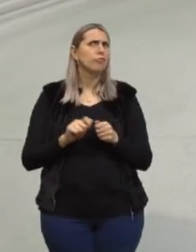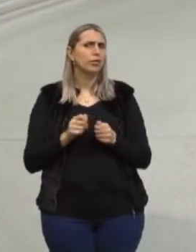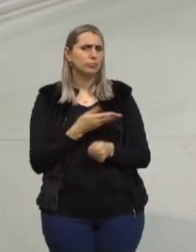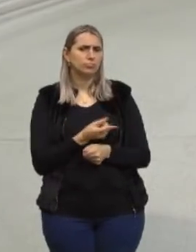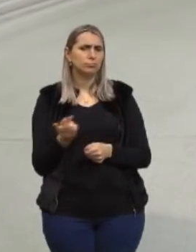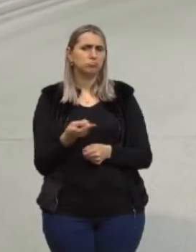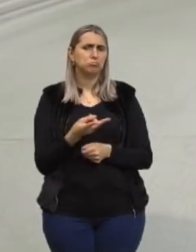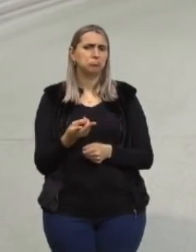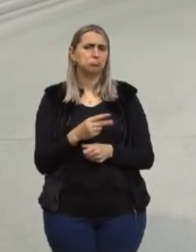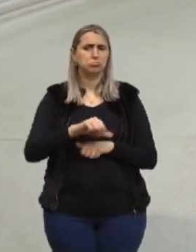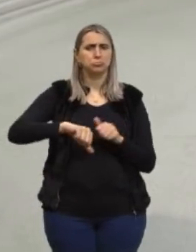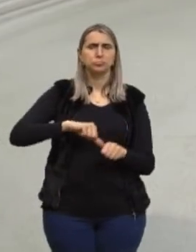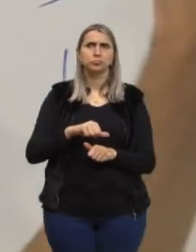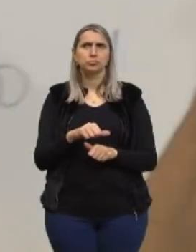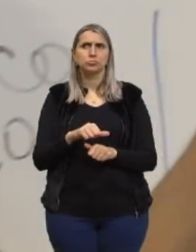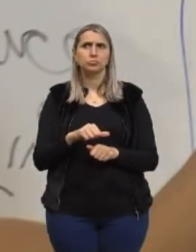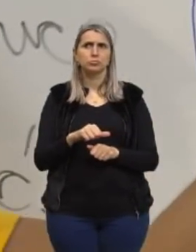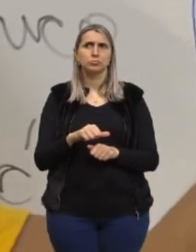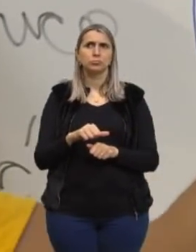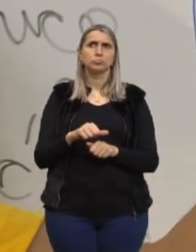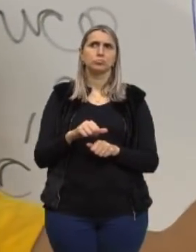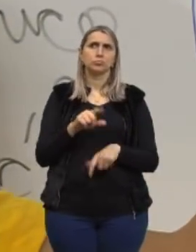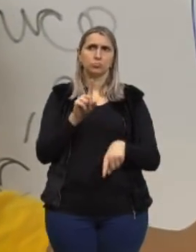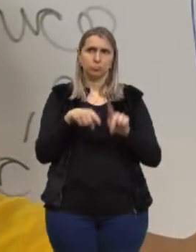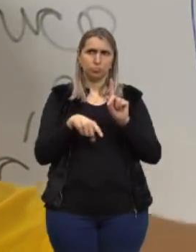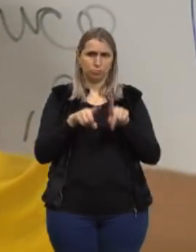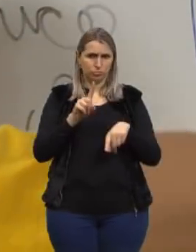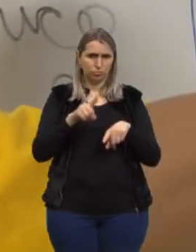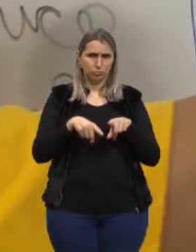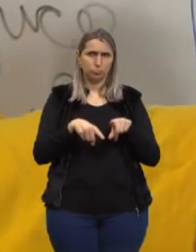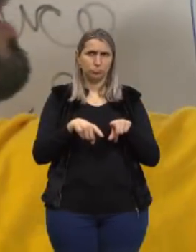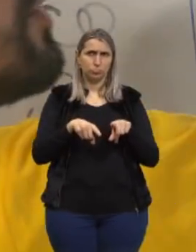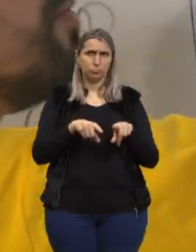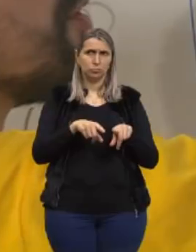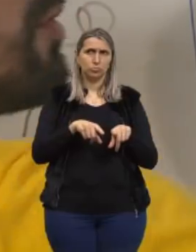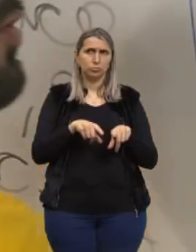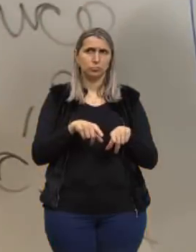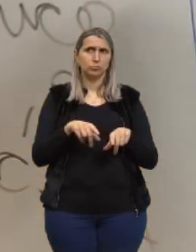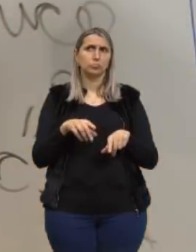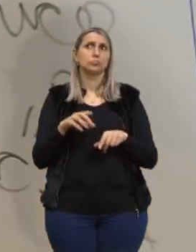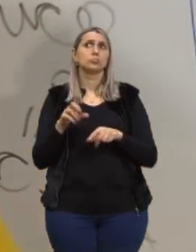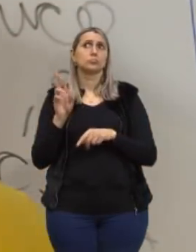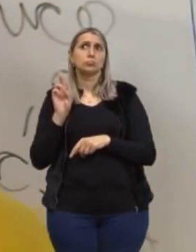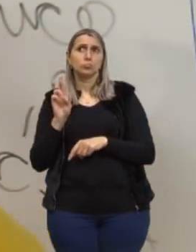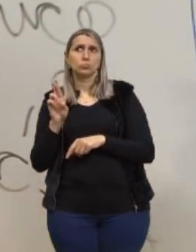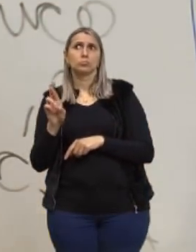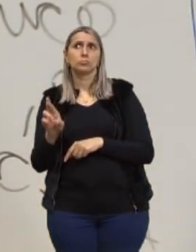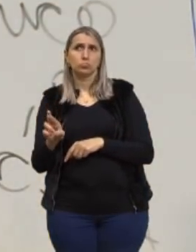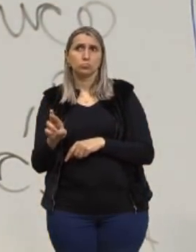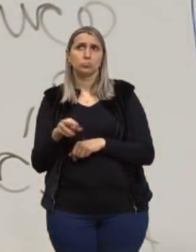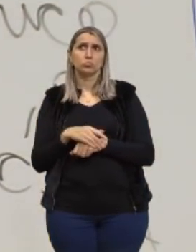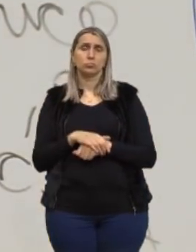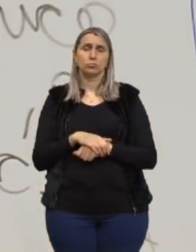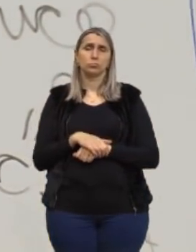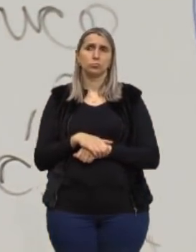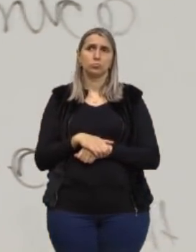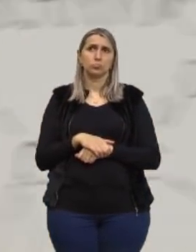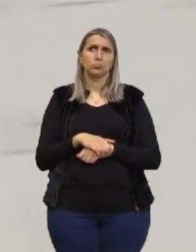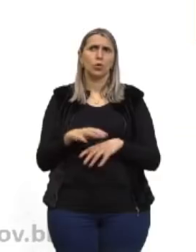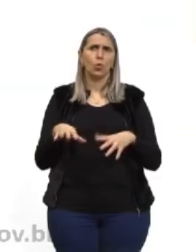daqui bom a variação da entalpia desse processo será entalpia dos meus produtos aí eu vou aqui olhar lá